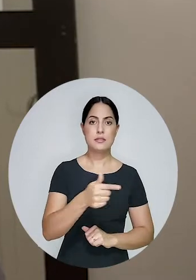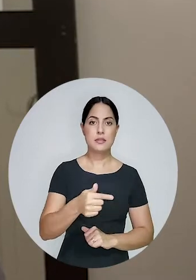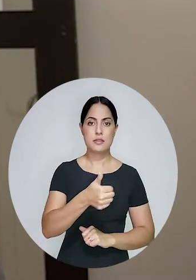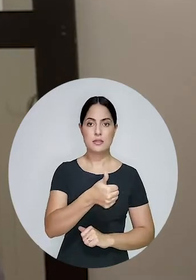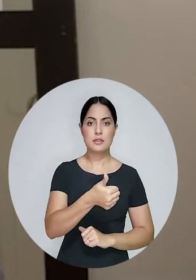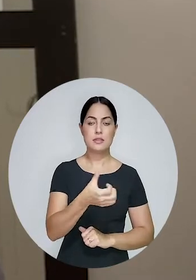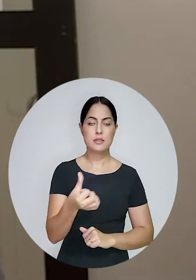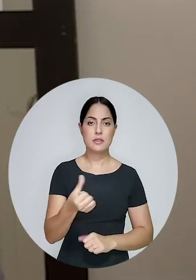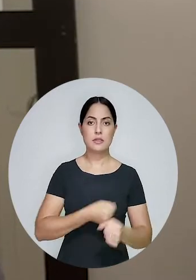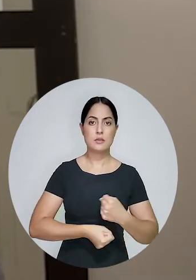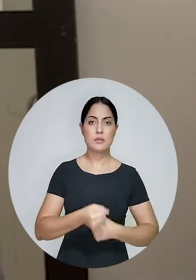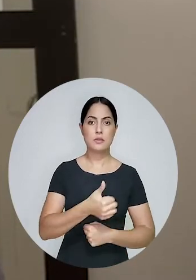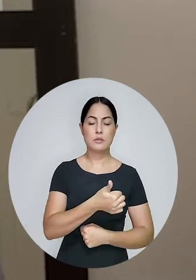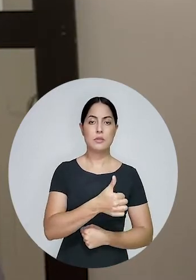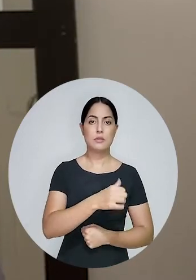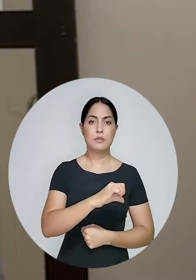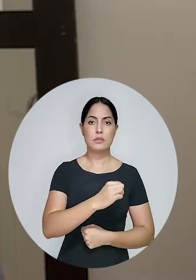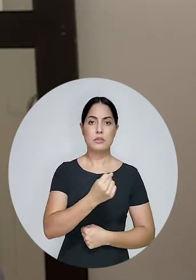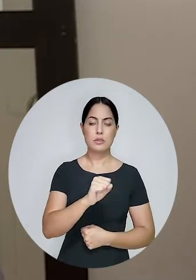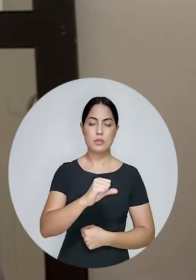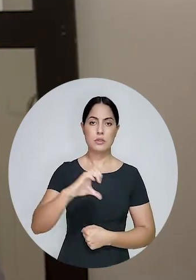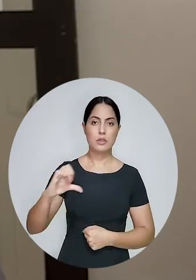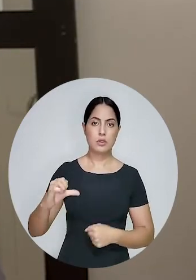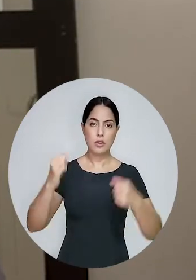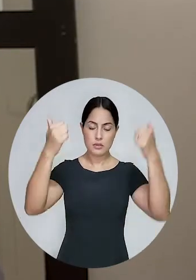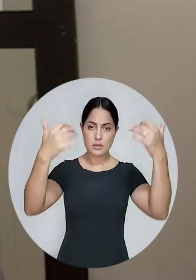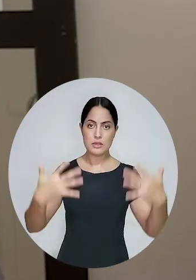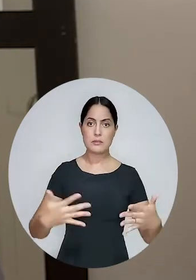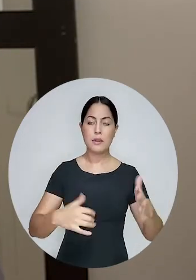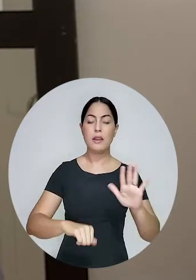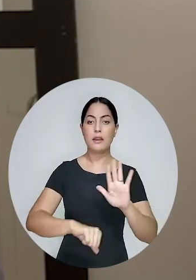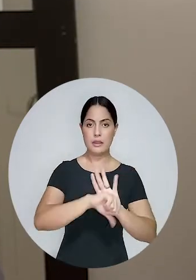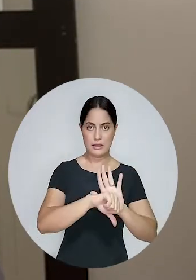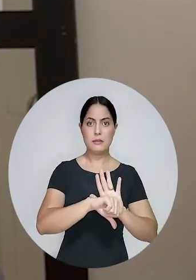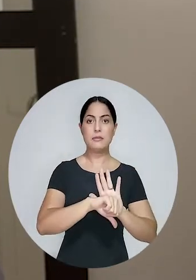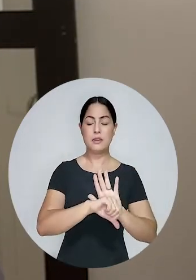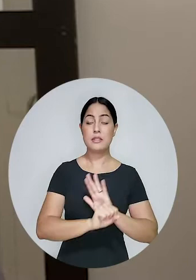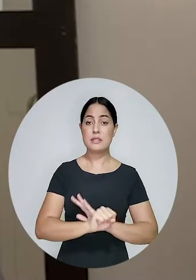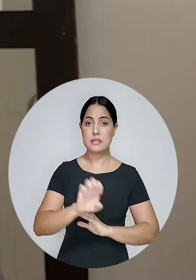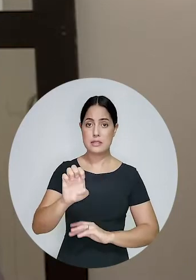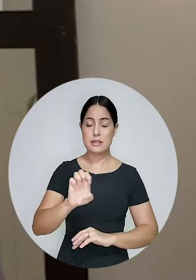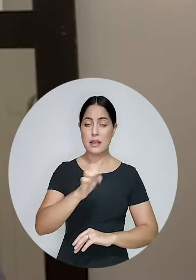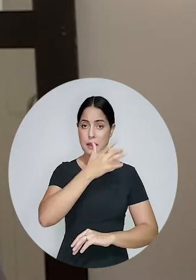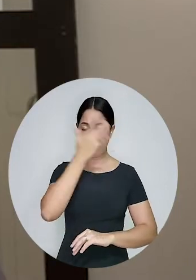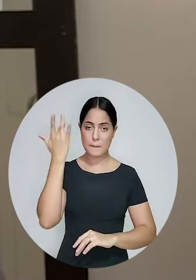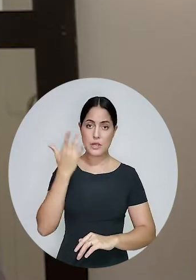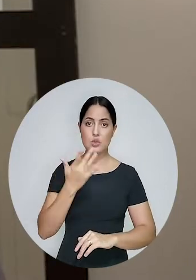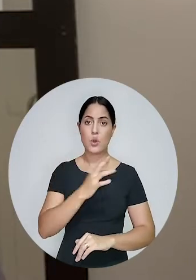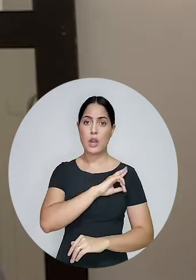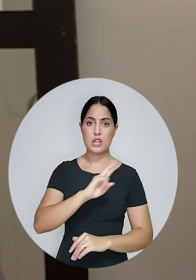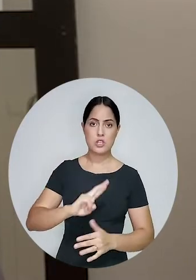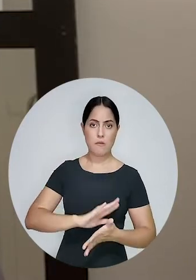Lei 7716 de 89, que prevê crime